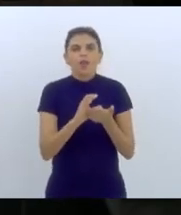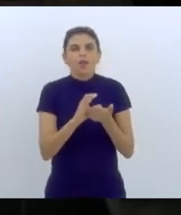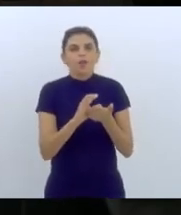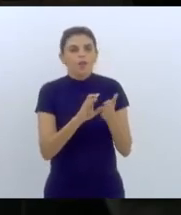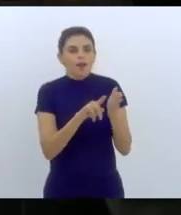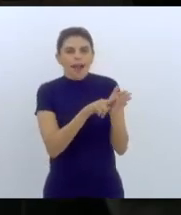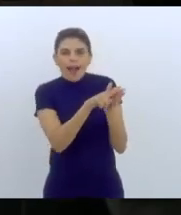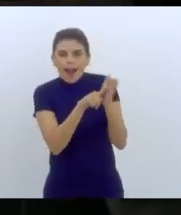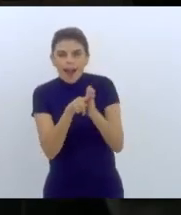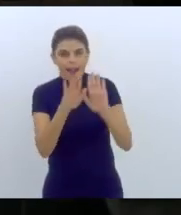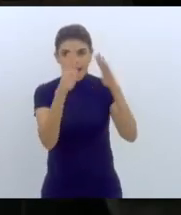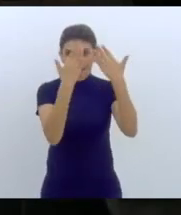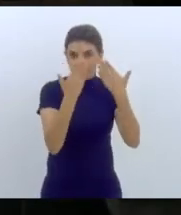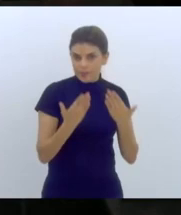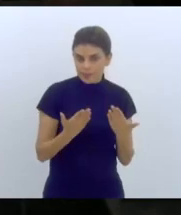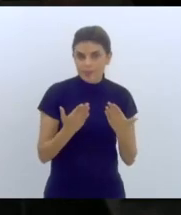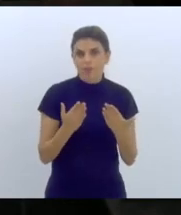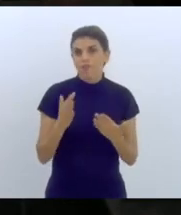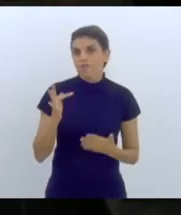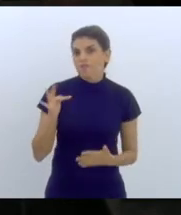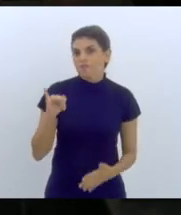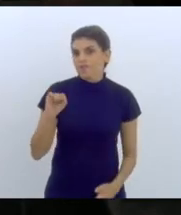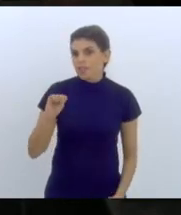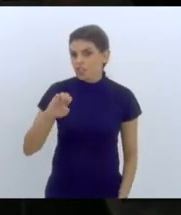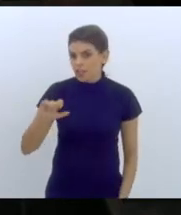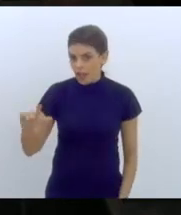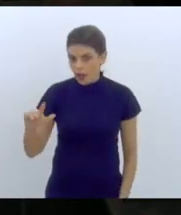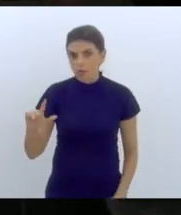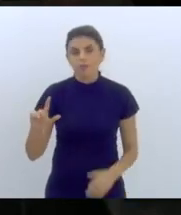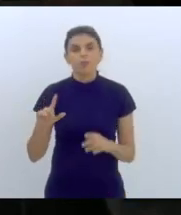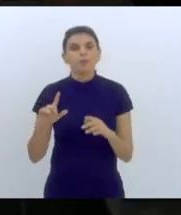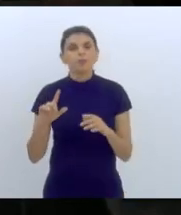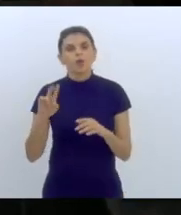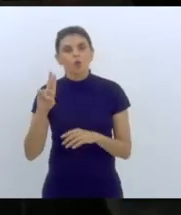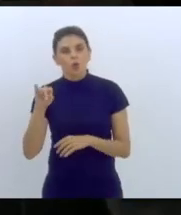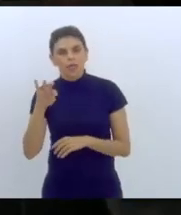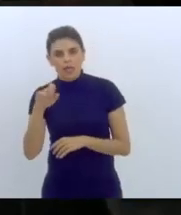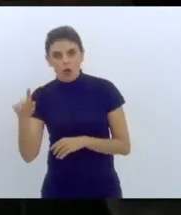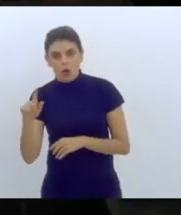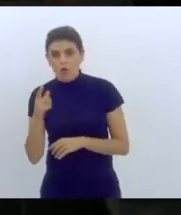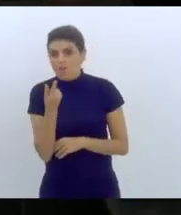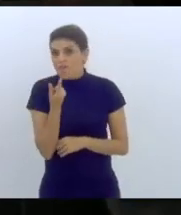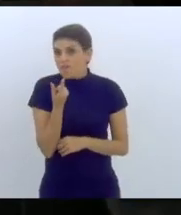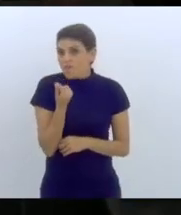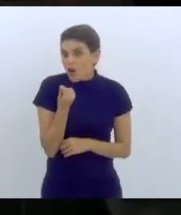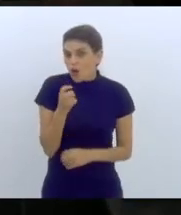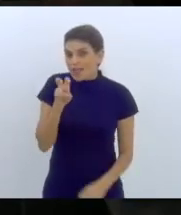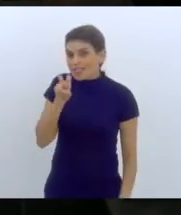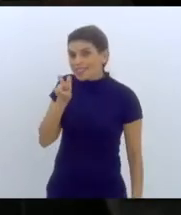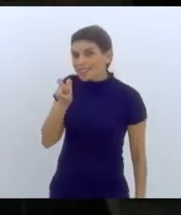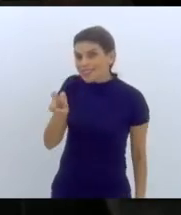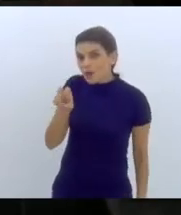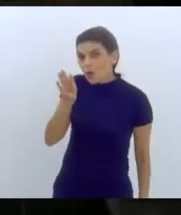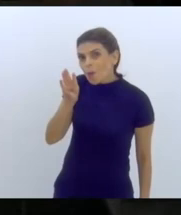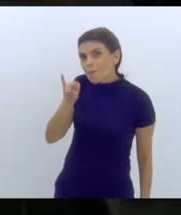da União, que chega à ordem de 5 bilhões de